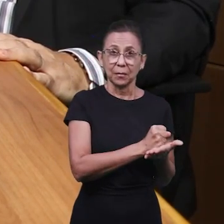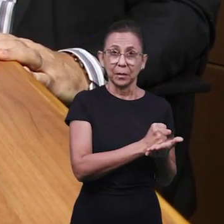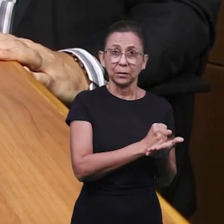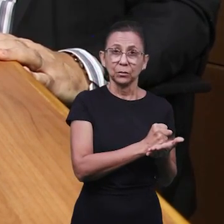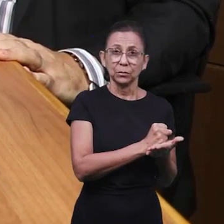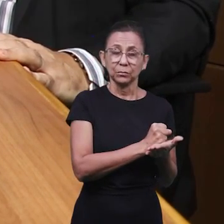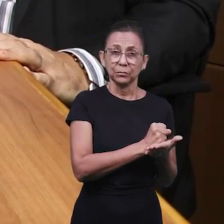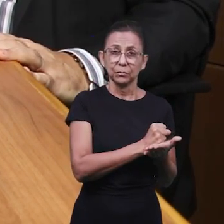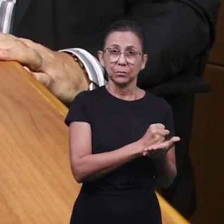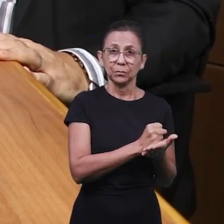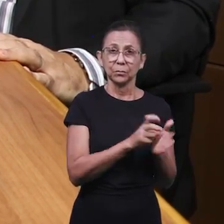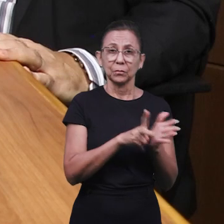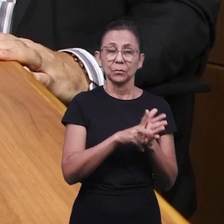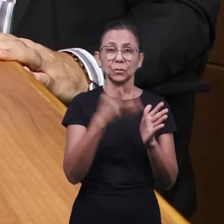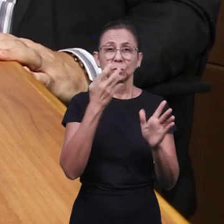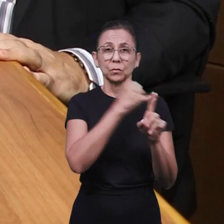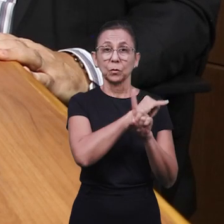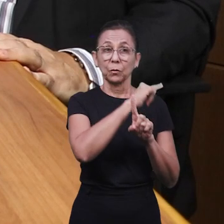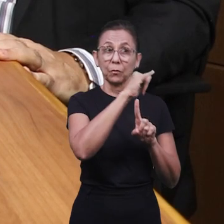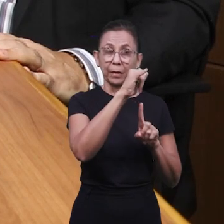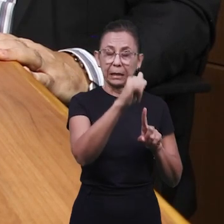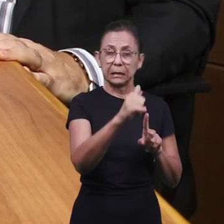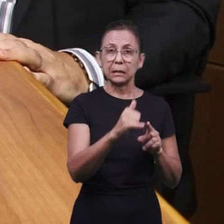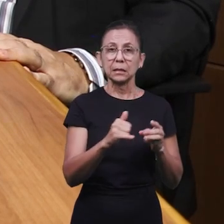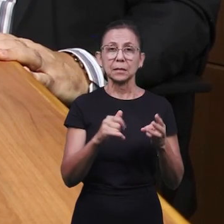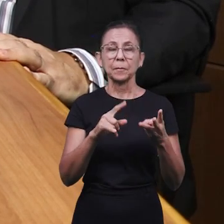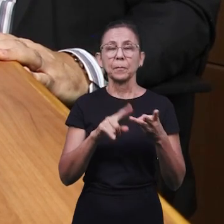profetas, zeloso da lei,